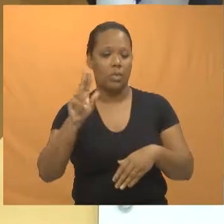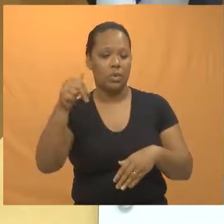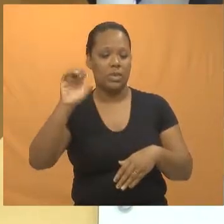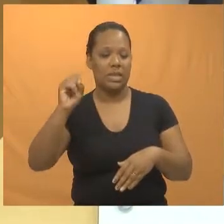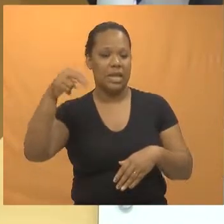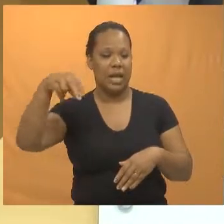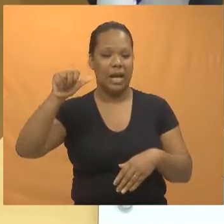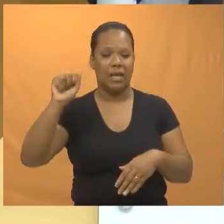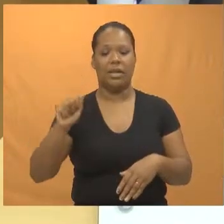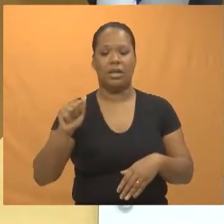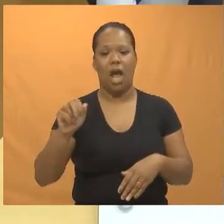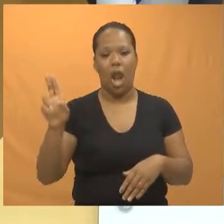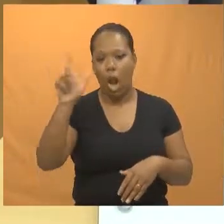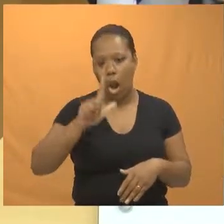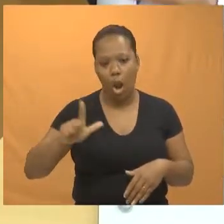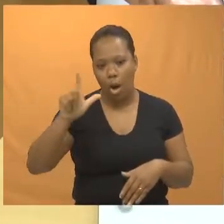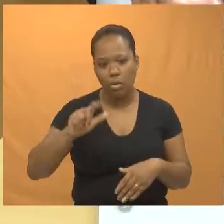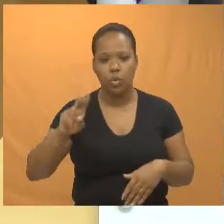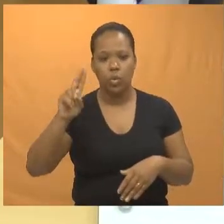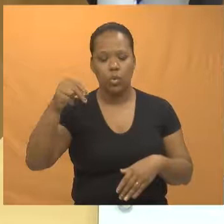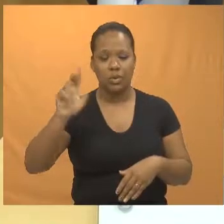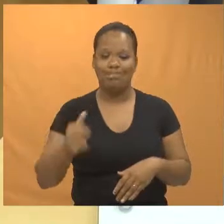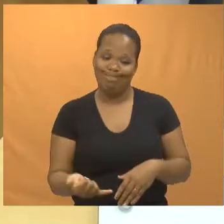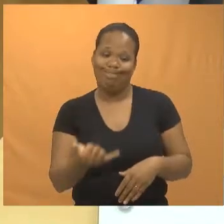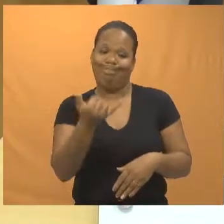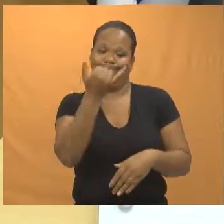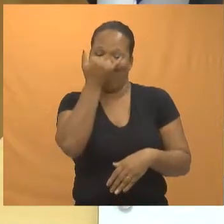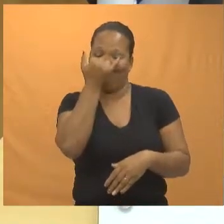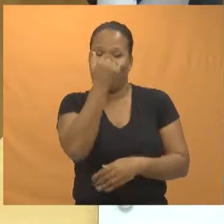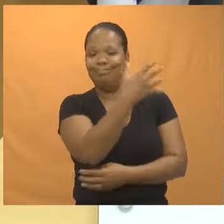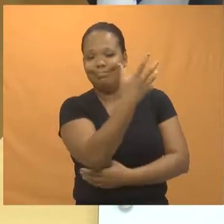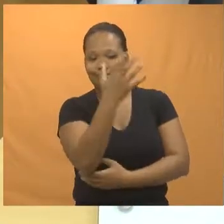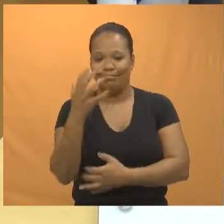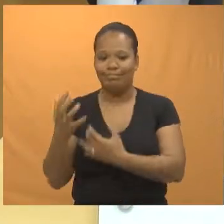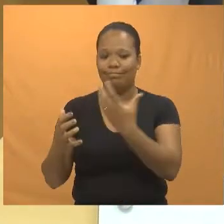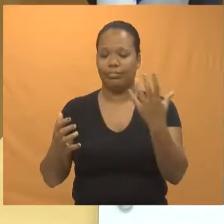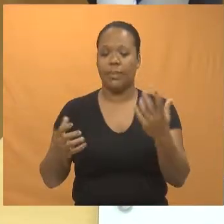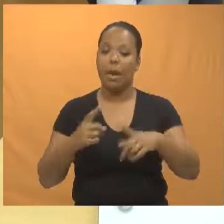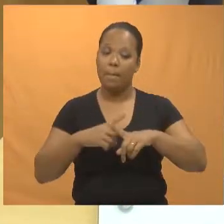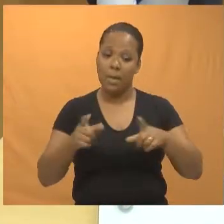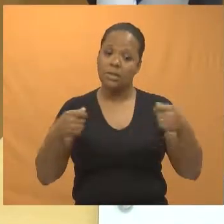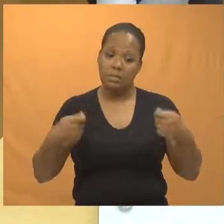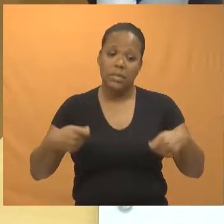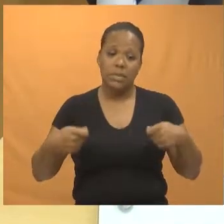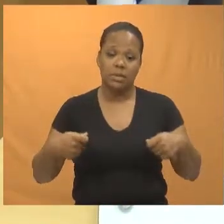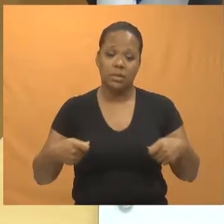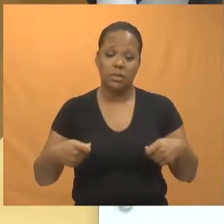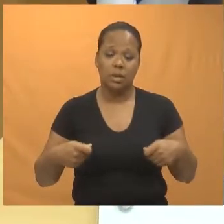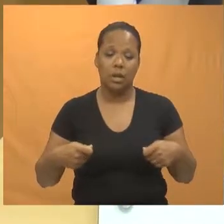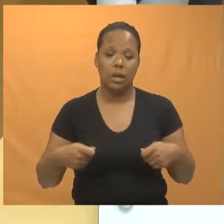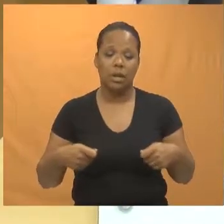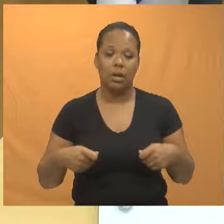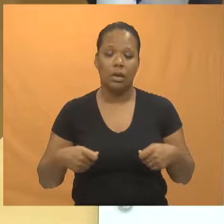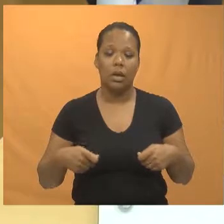É óbvio que essa usina ela vai gerar consequências ambientais, mas nós precisamos também estabelecer quais